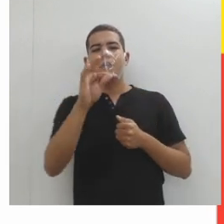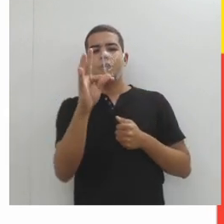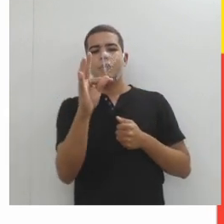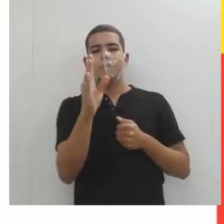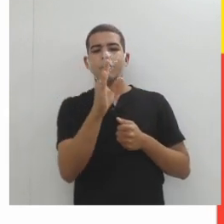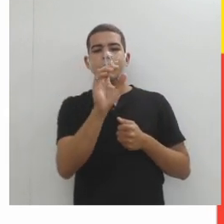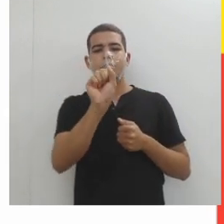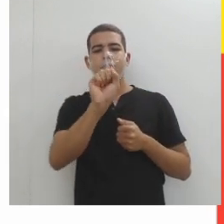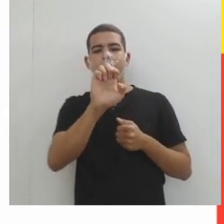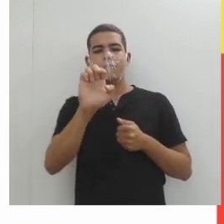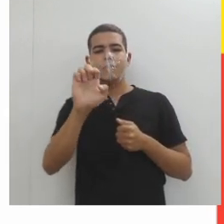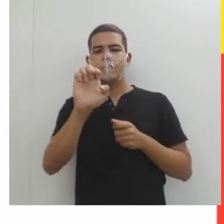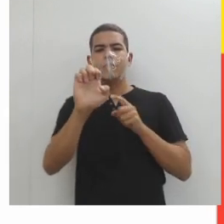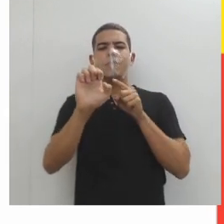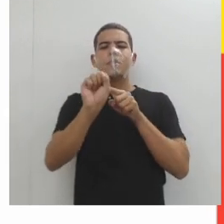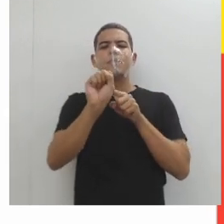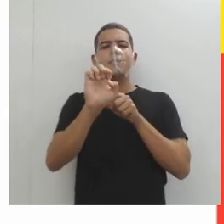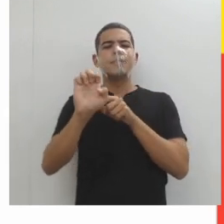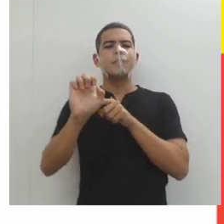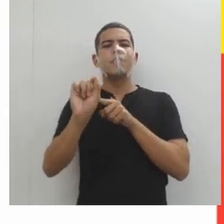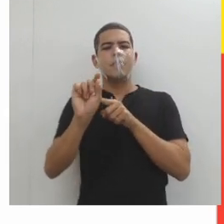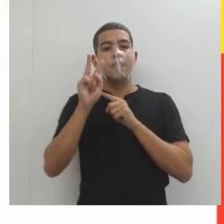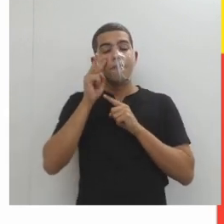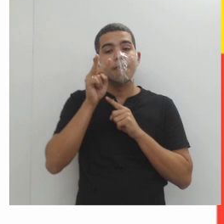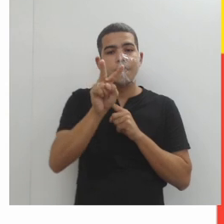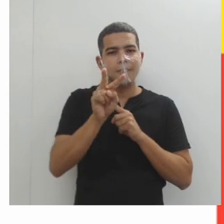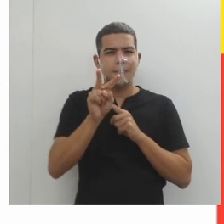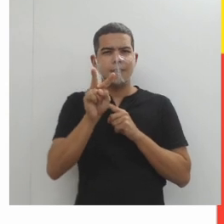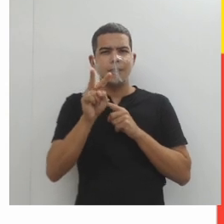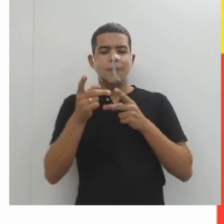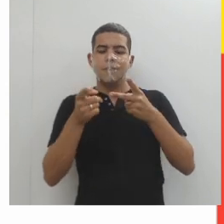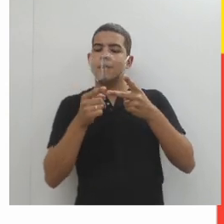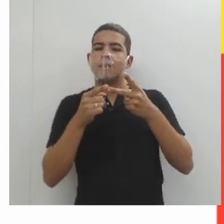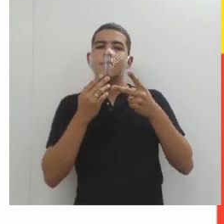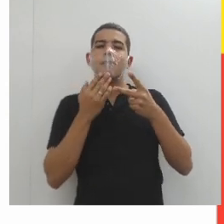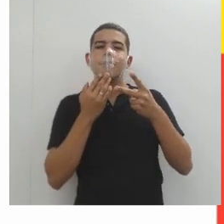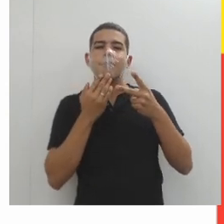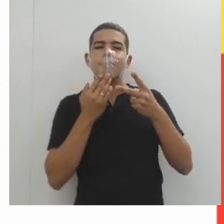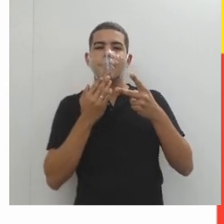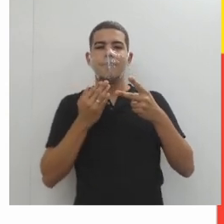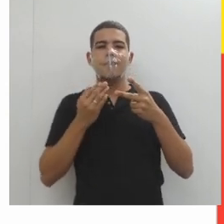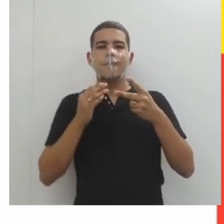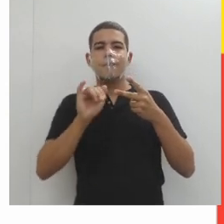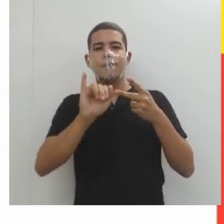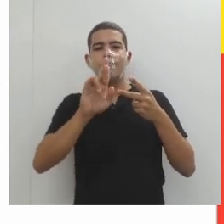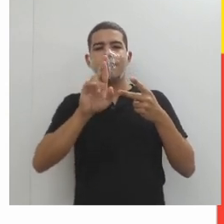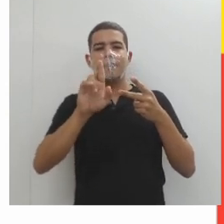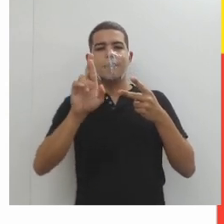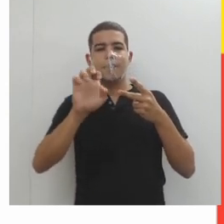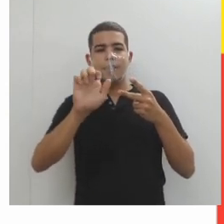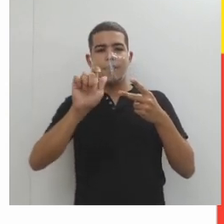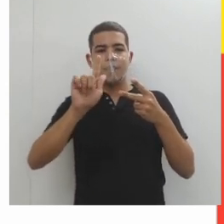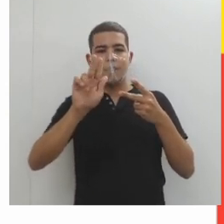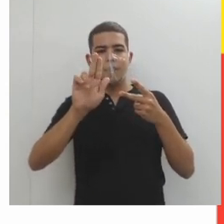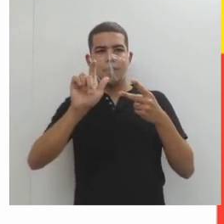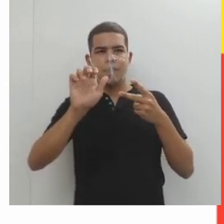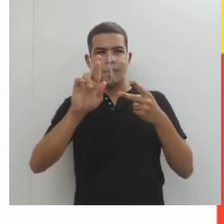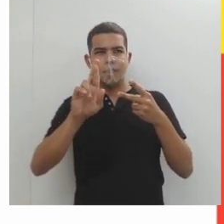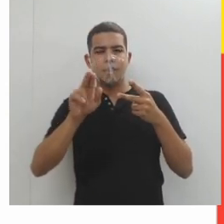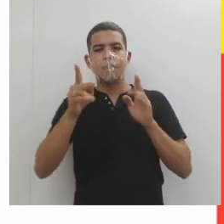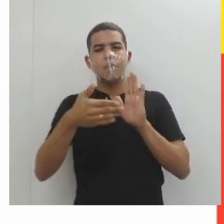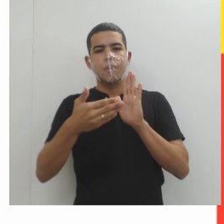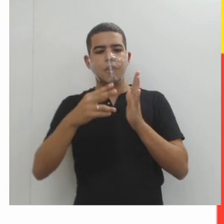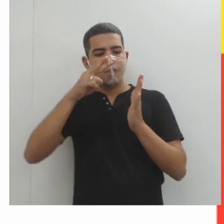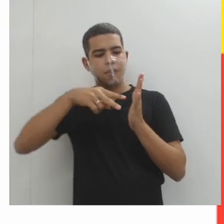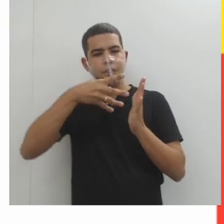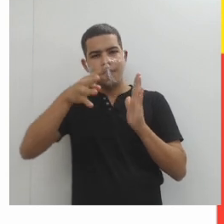verbo aí, do verbo see, que é o verbo ver. Ele é irregular. Ou seja, não vai terminar em ed, vai mudar totalmente de forma. Então, observa lá na tua tabela, no teu livro,